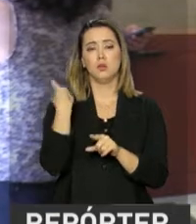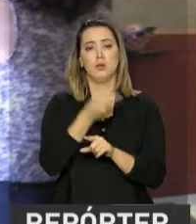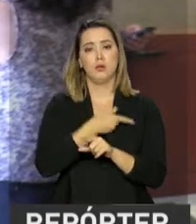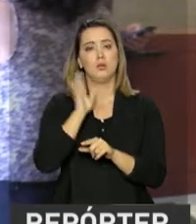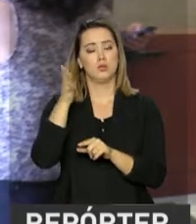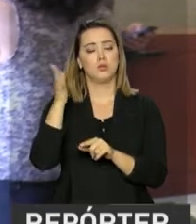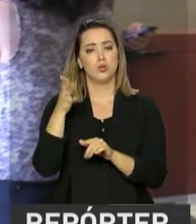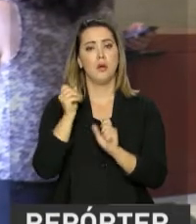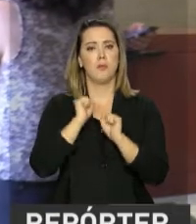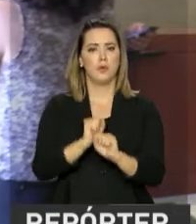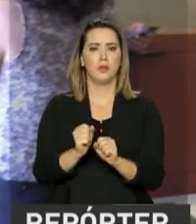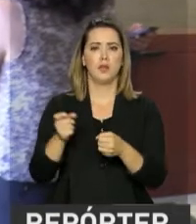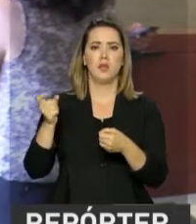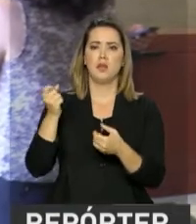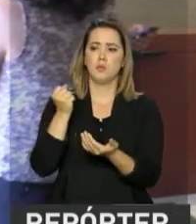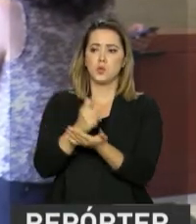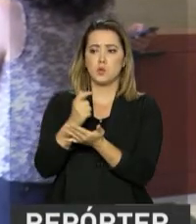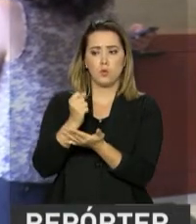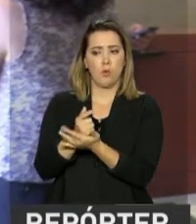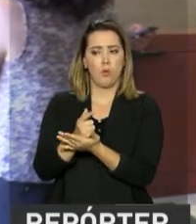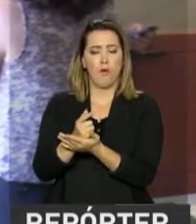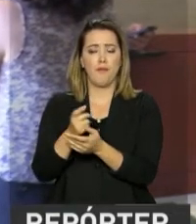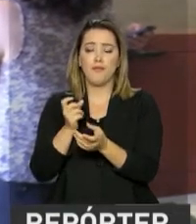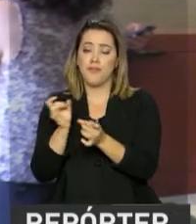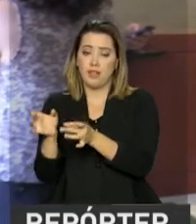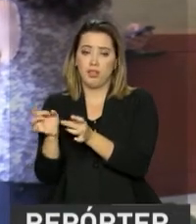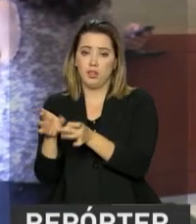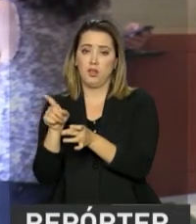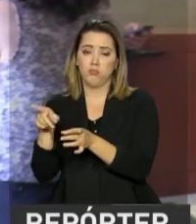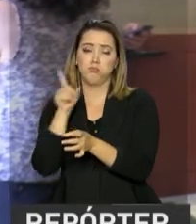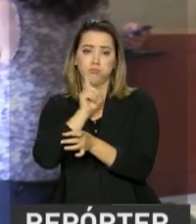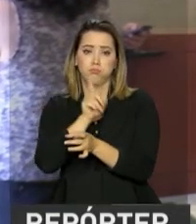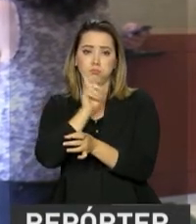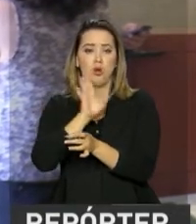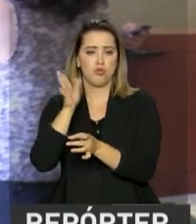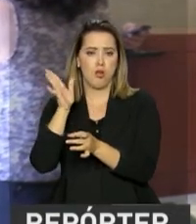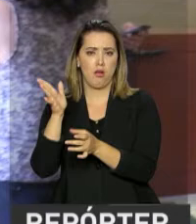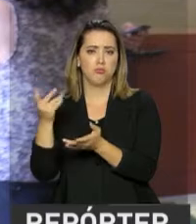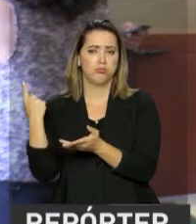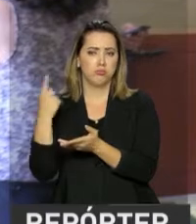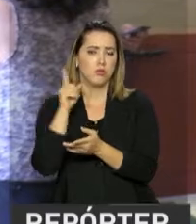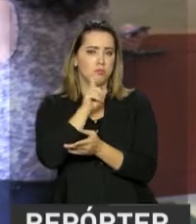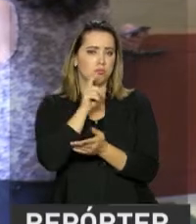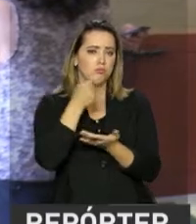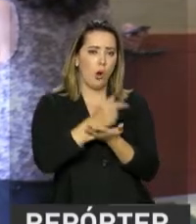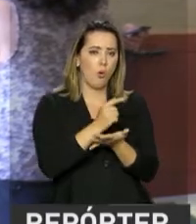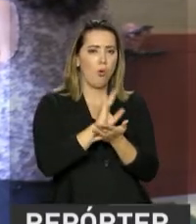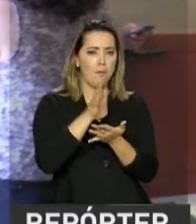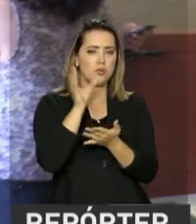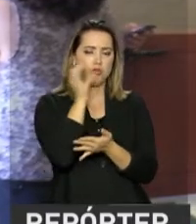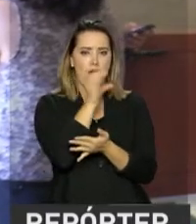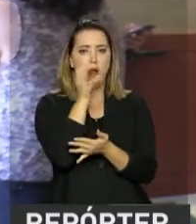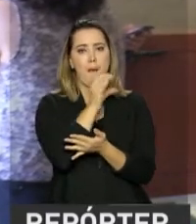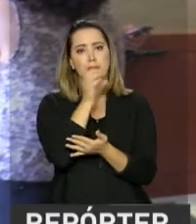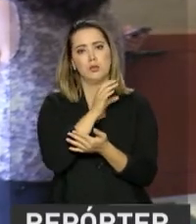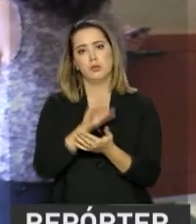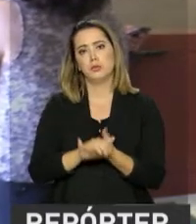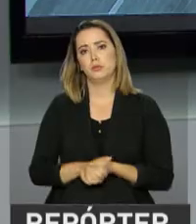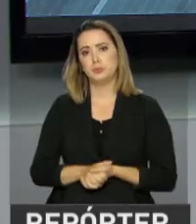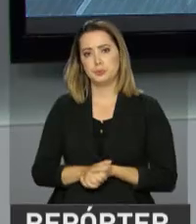logo possamos votar esse mercado ou eu saio daqui animado esperançoso que a gente possa retornar este mercado mais